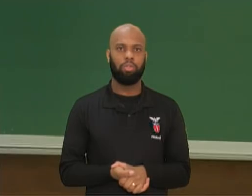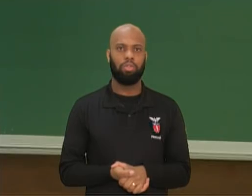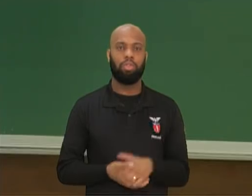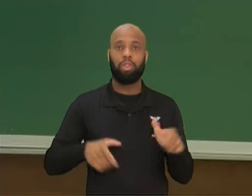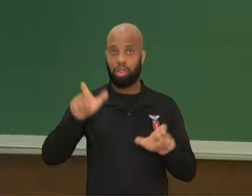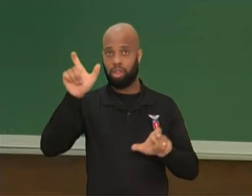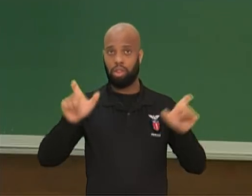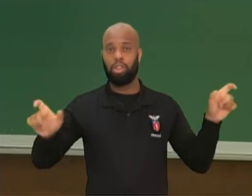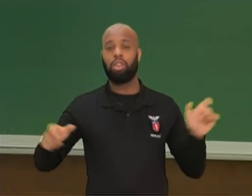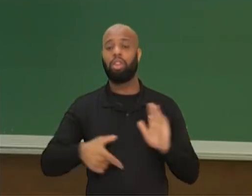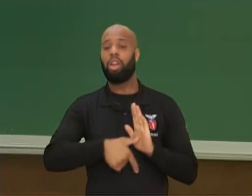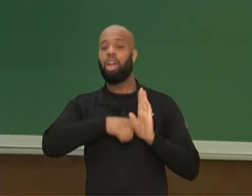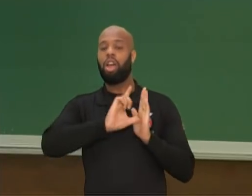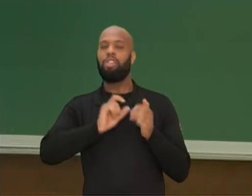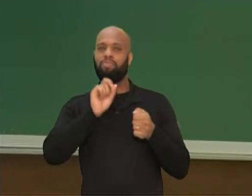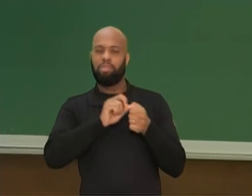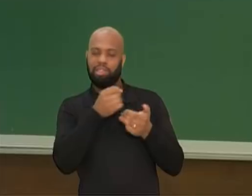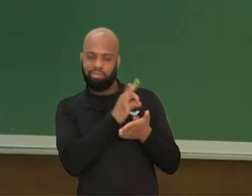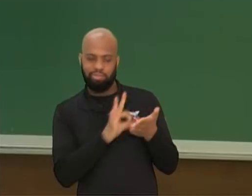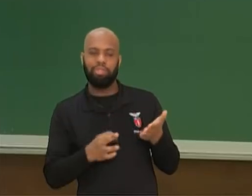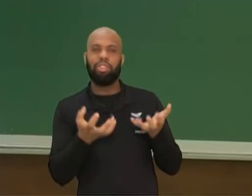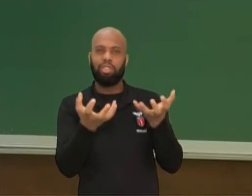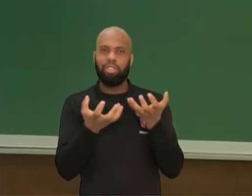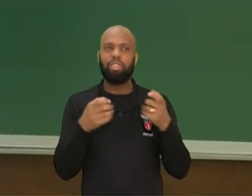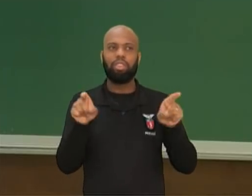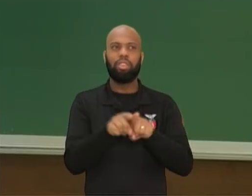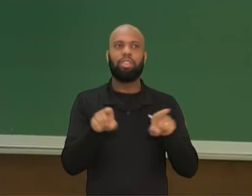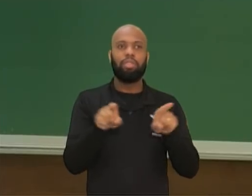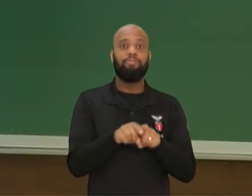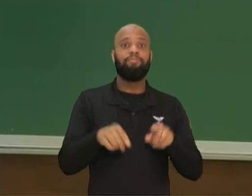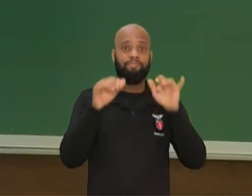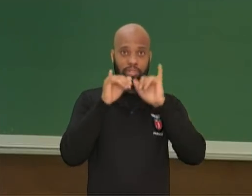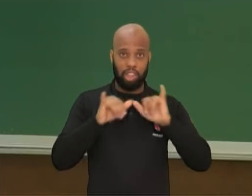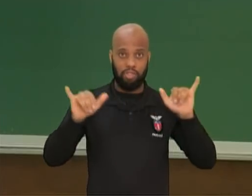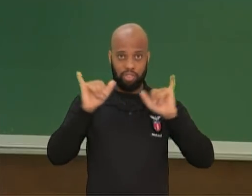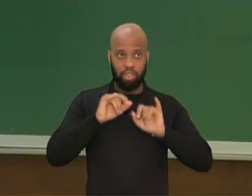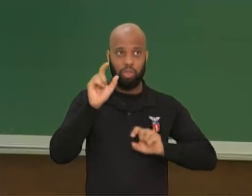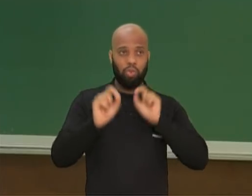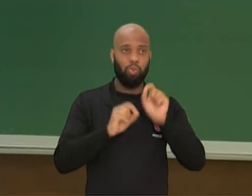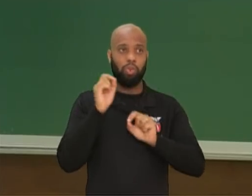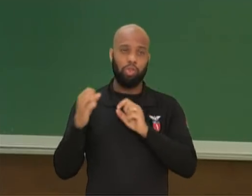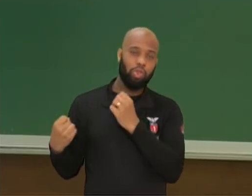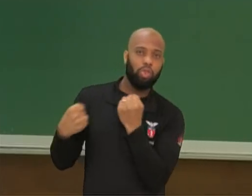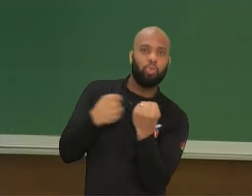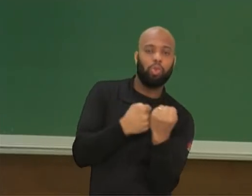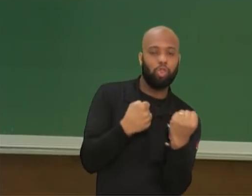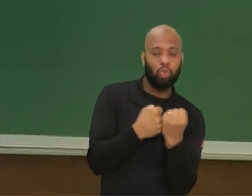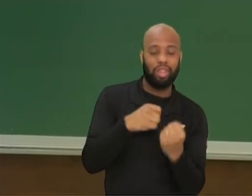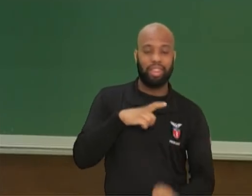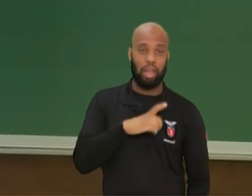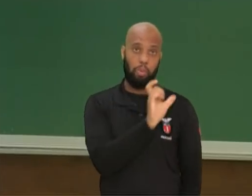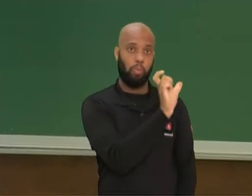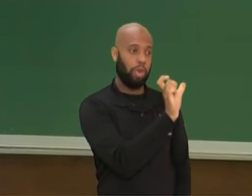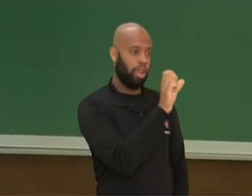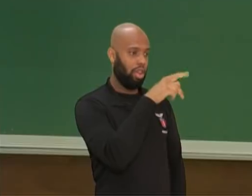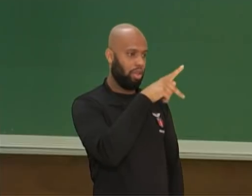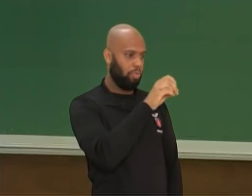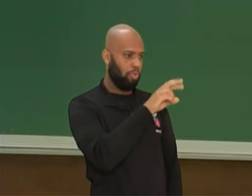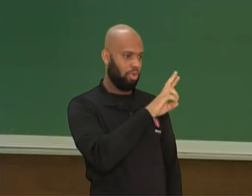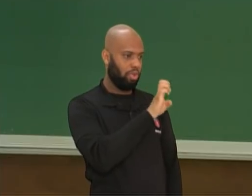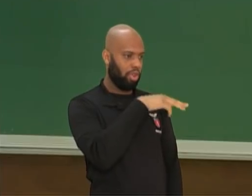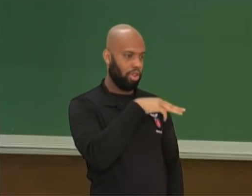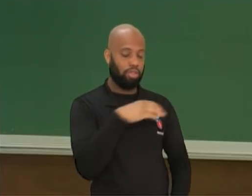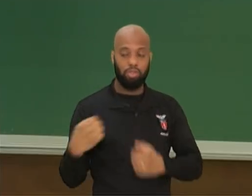Turma, antes da gente fazer a correção, eu quero fazer aqui uma substituição do mas pelo porém. Vamos lá? Se